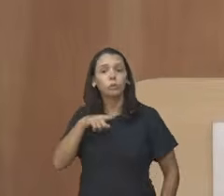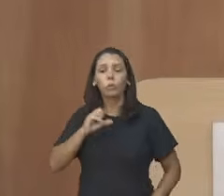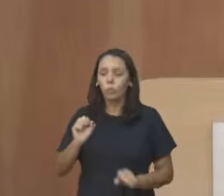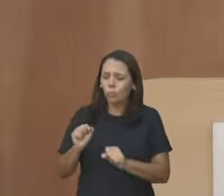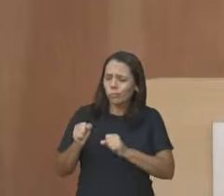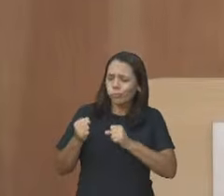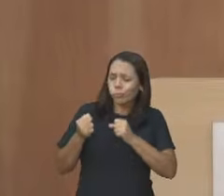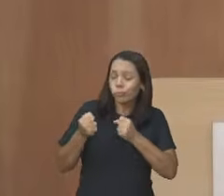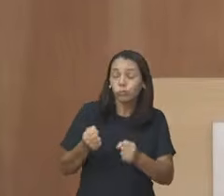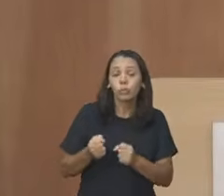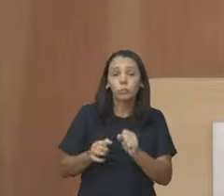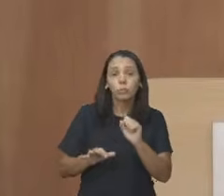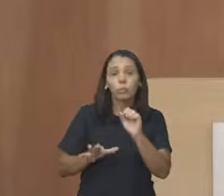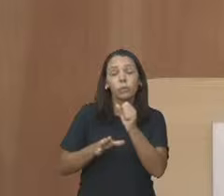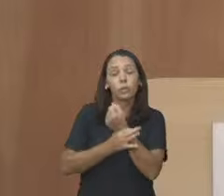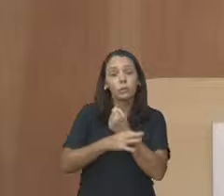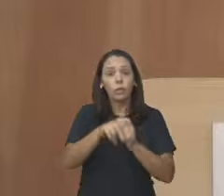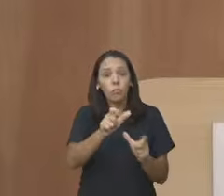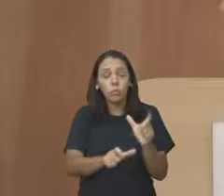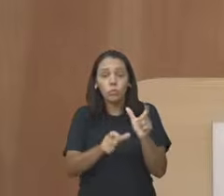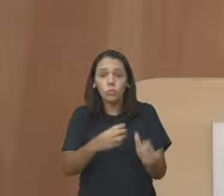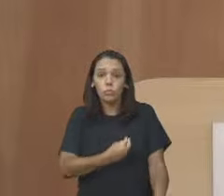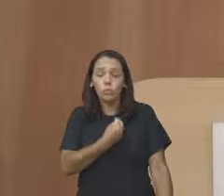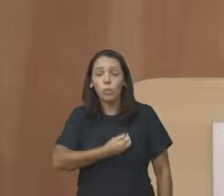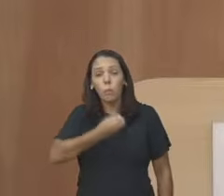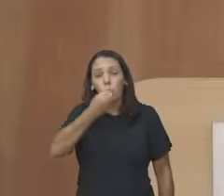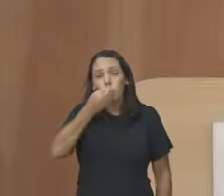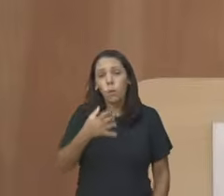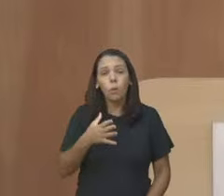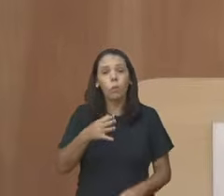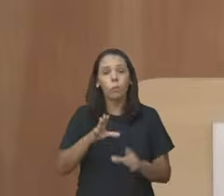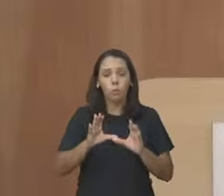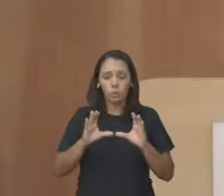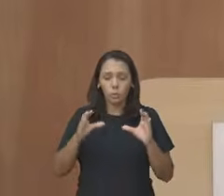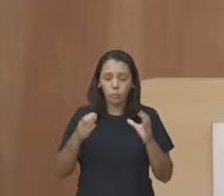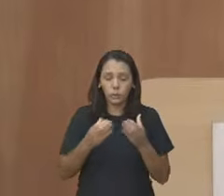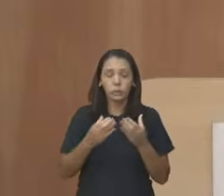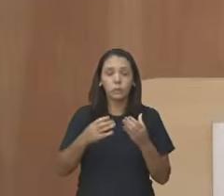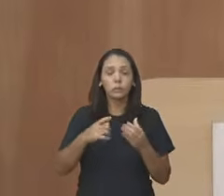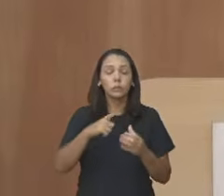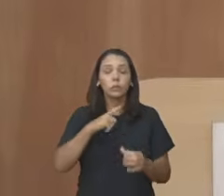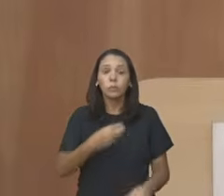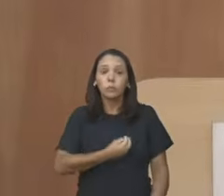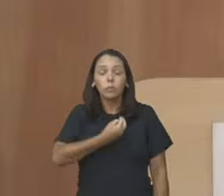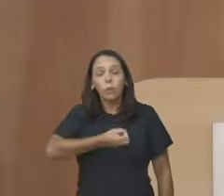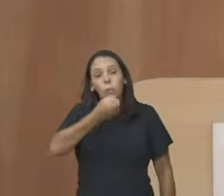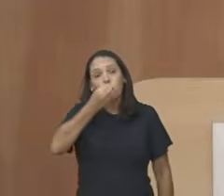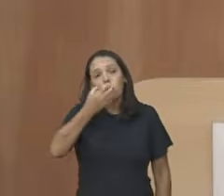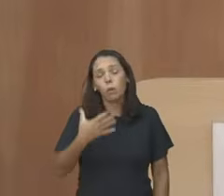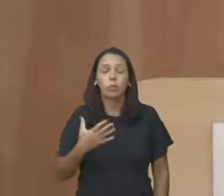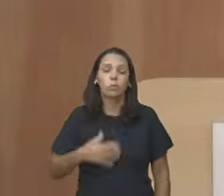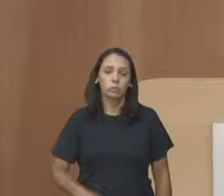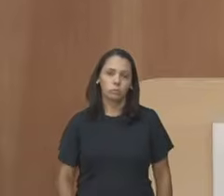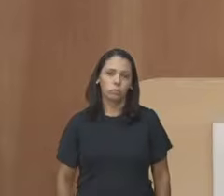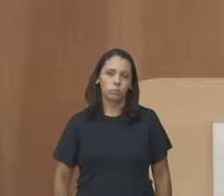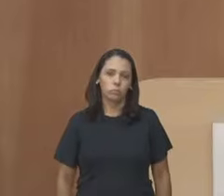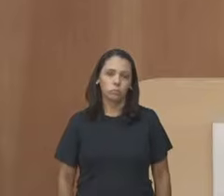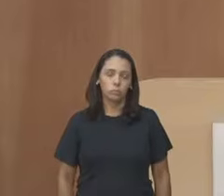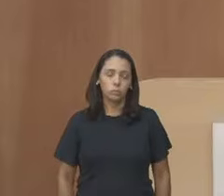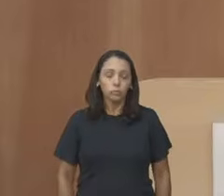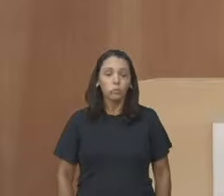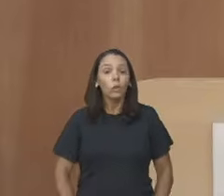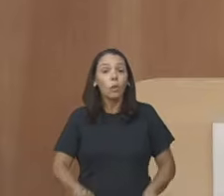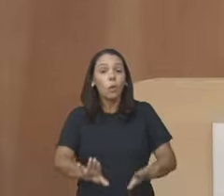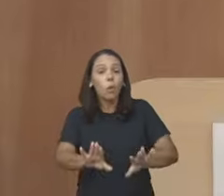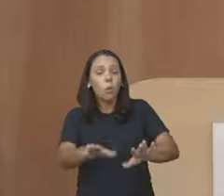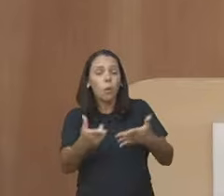para garantir não só o bem-estar dessas pessoas, mas o bem-estar de toda a comunidade. O que acontece quando a gente tem uma concentração muito grande de pessoas em